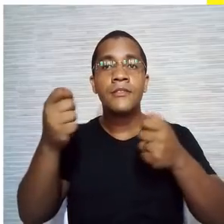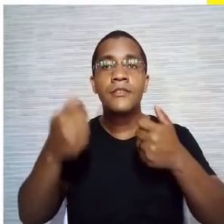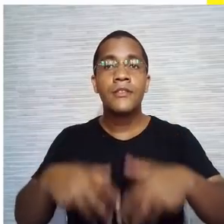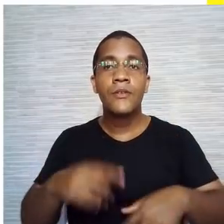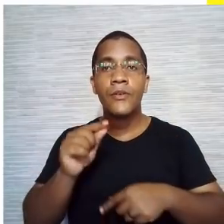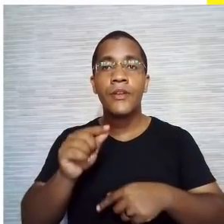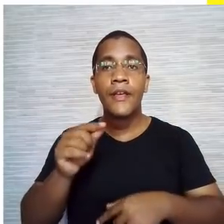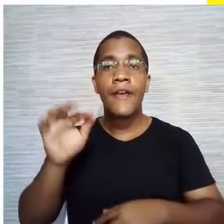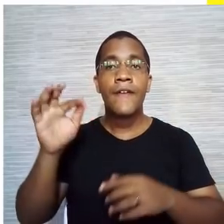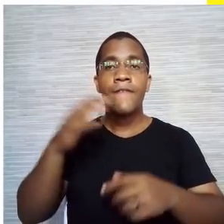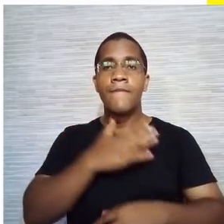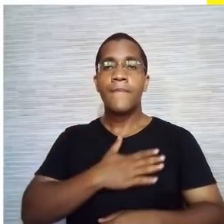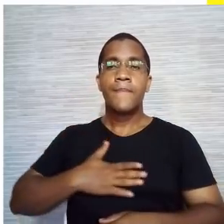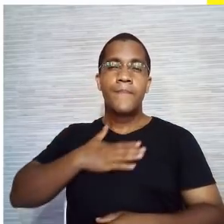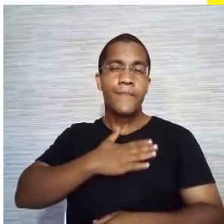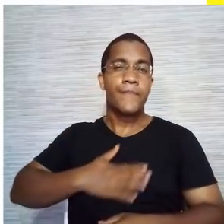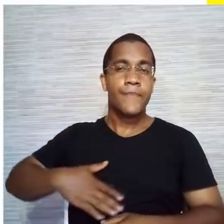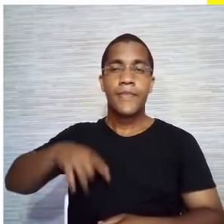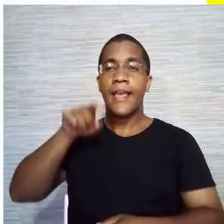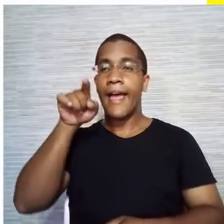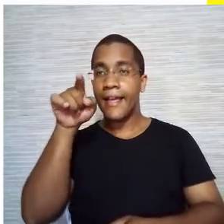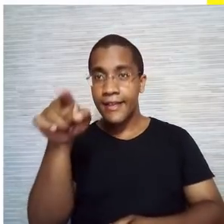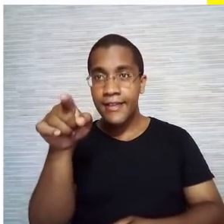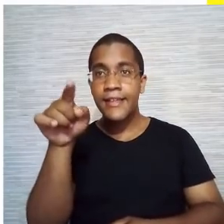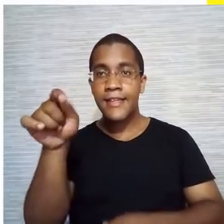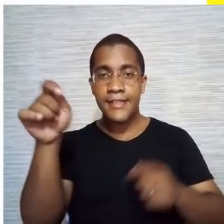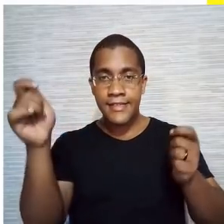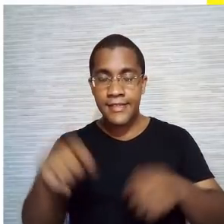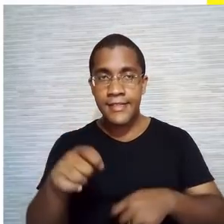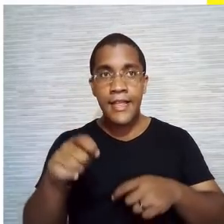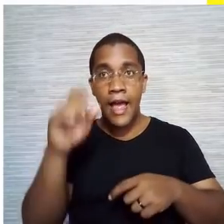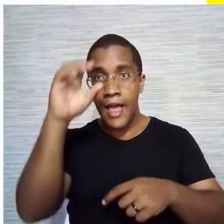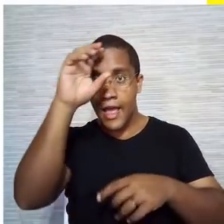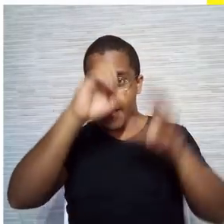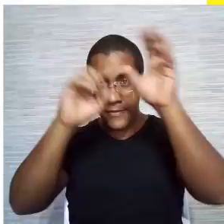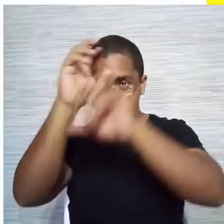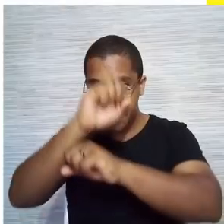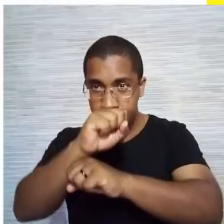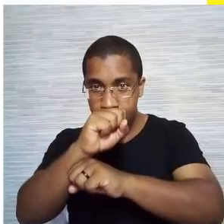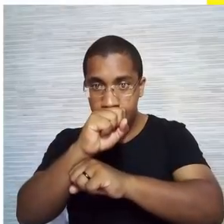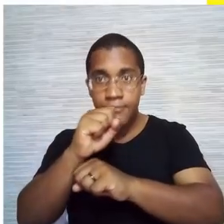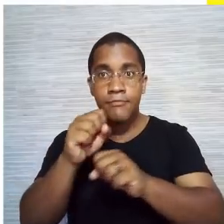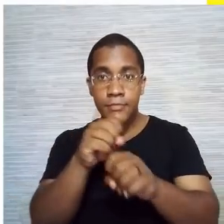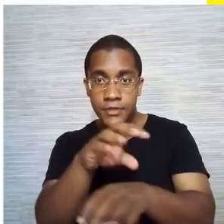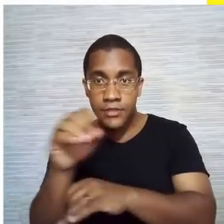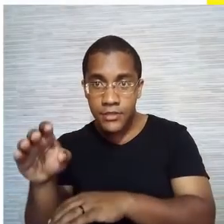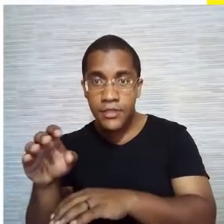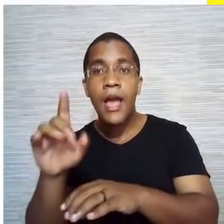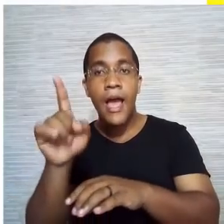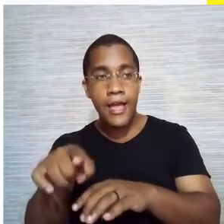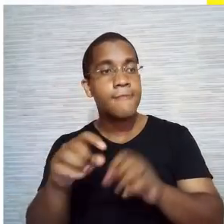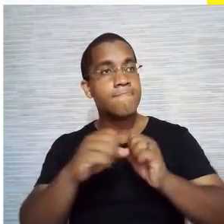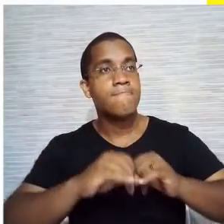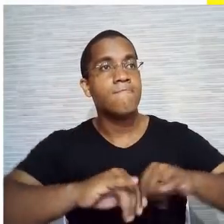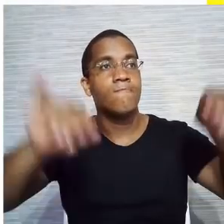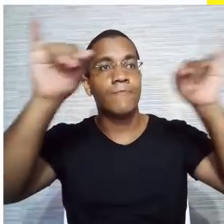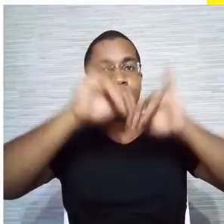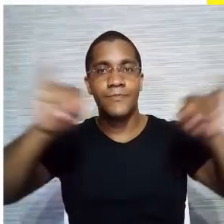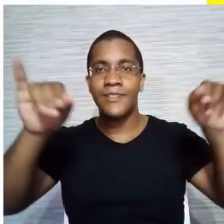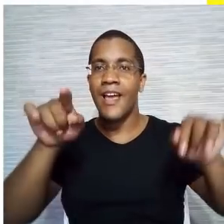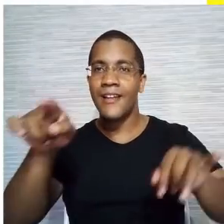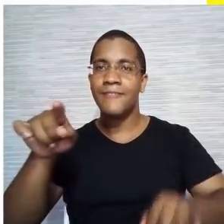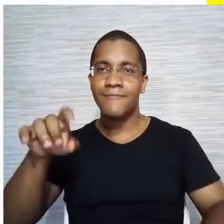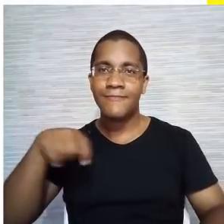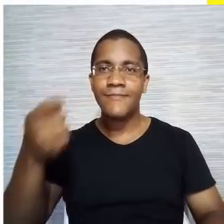escreveu. Feliz aquele que transfere o que sabe e aprende o que ensina. Pois bem, queridos estudantes,